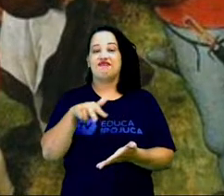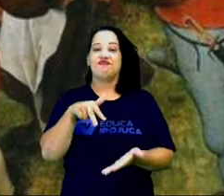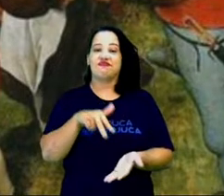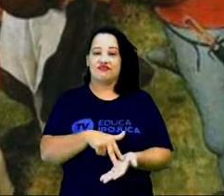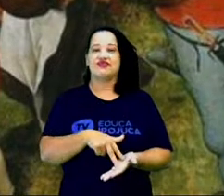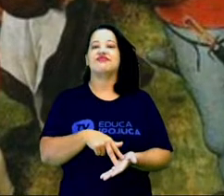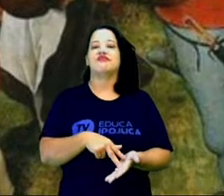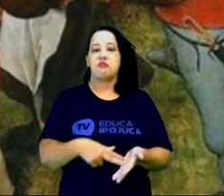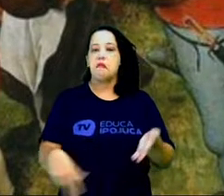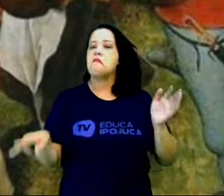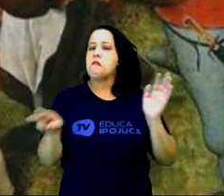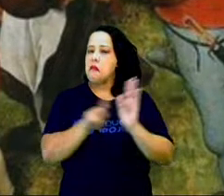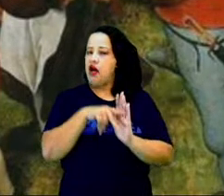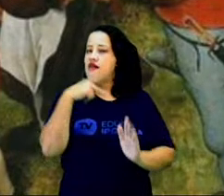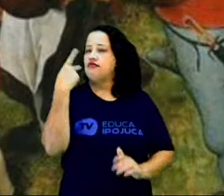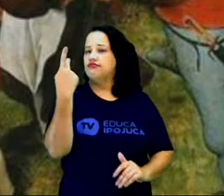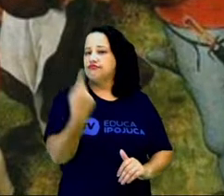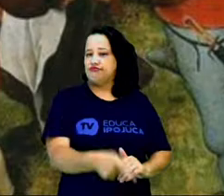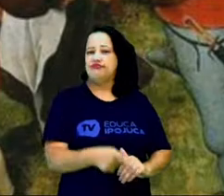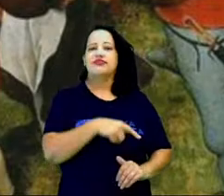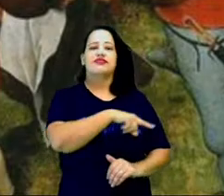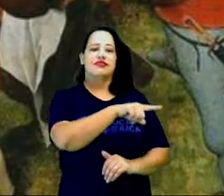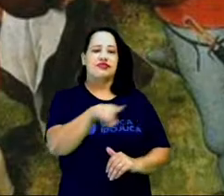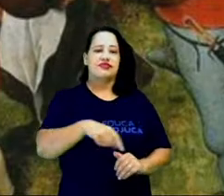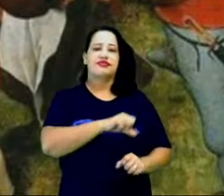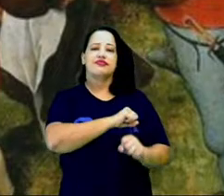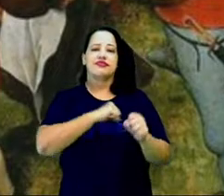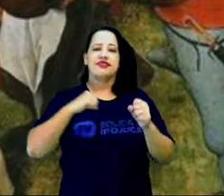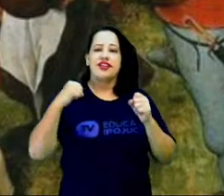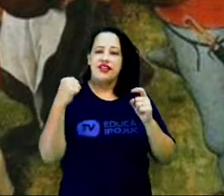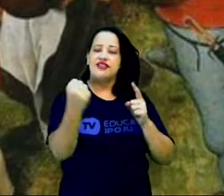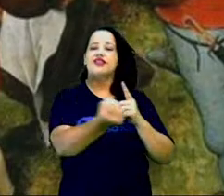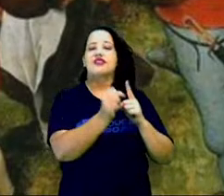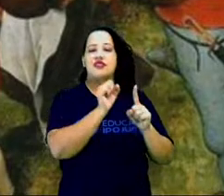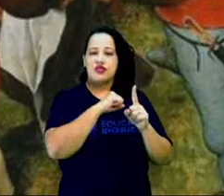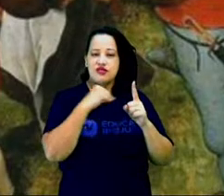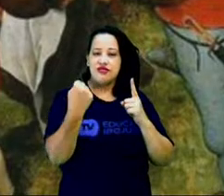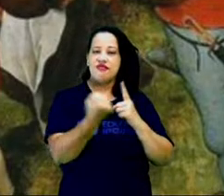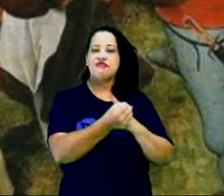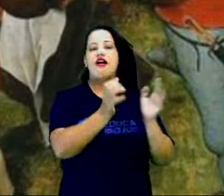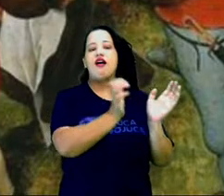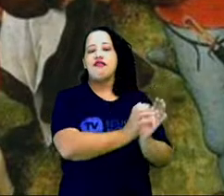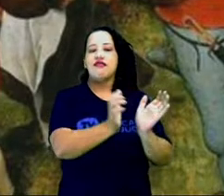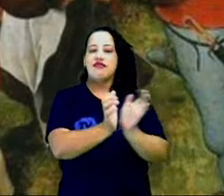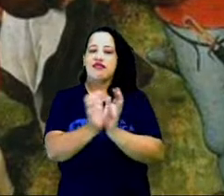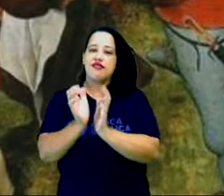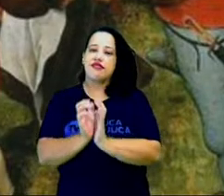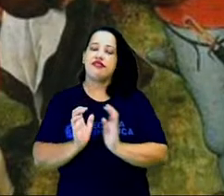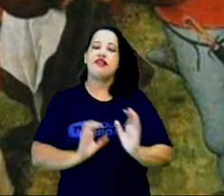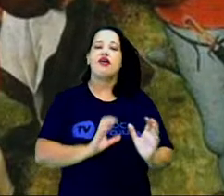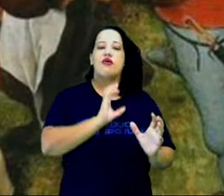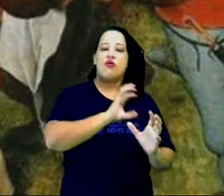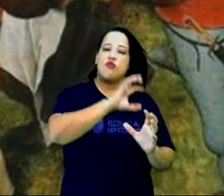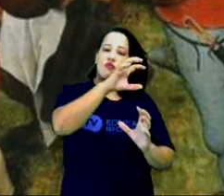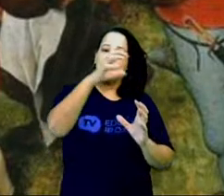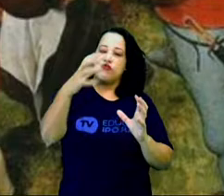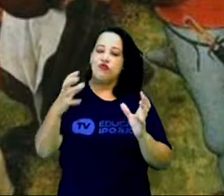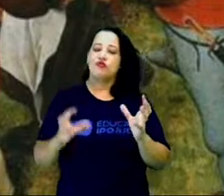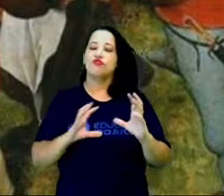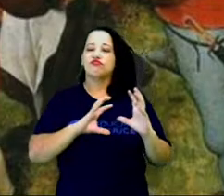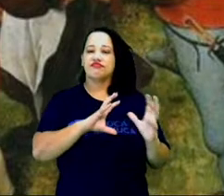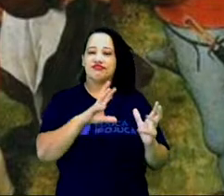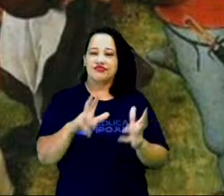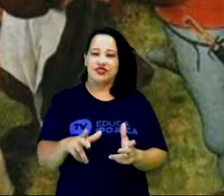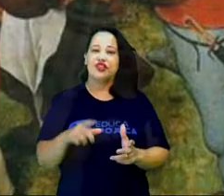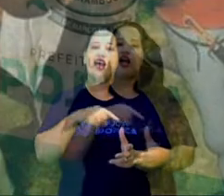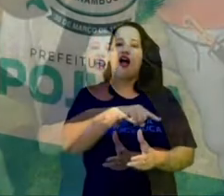sempre fez parte da constituição da sociedade, né? Das sociedades existentes no mundo. Então, a dança é uma